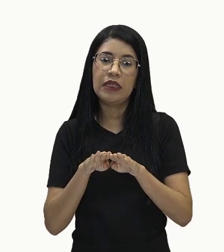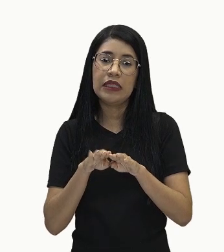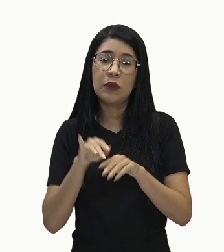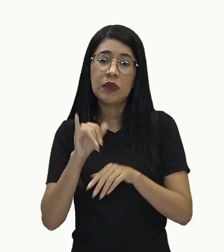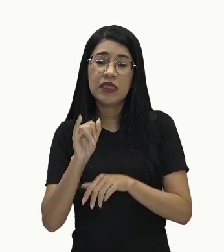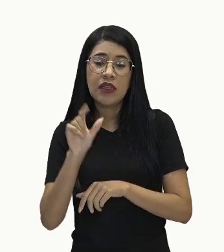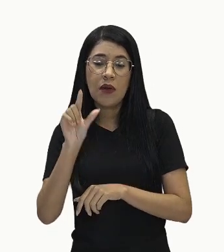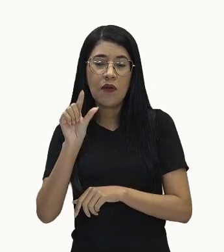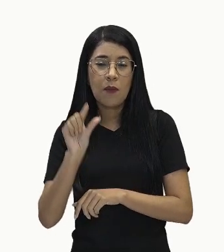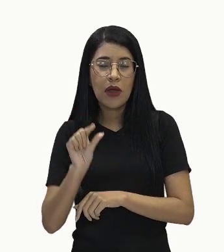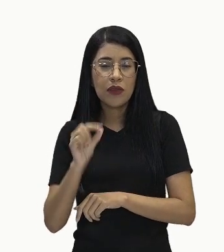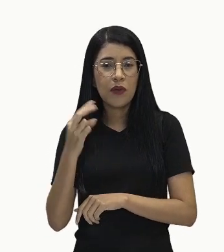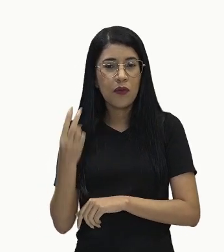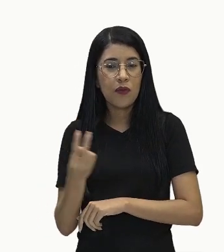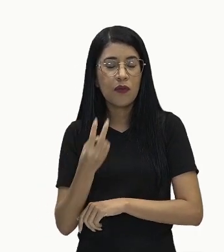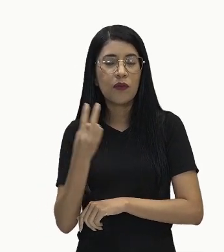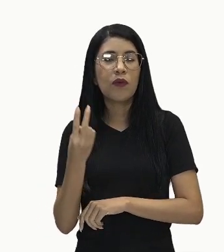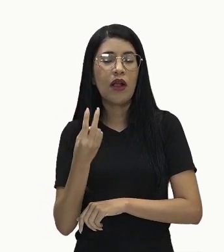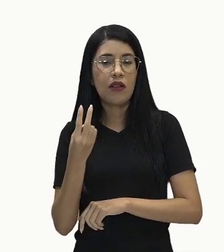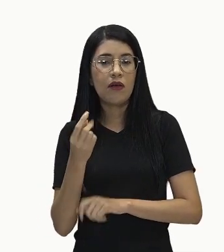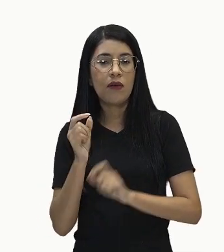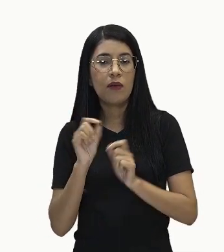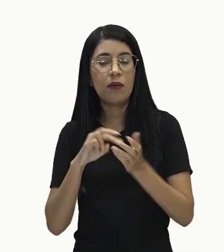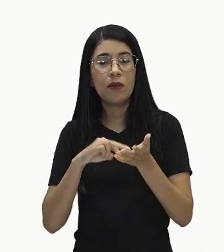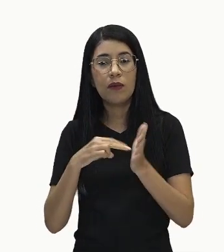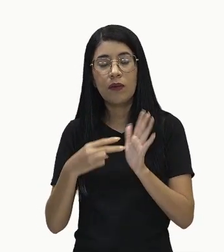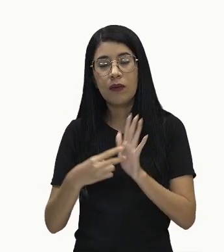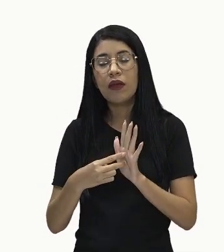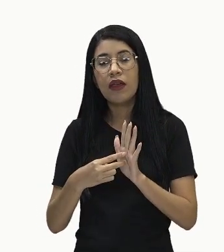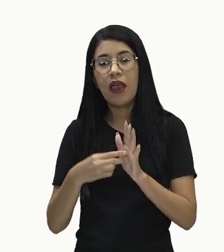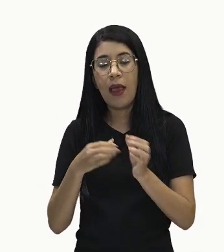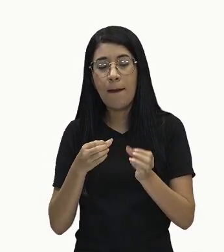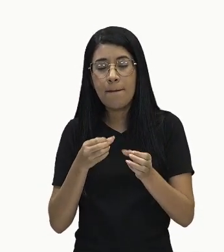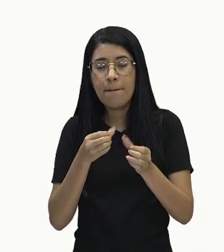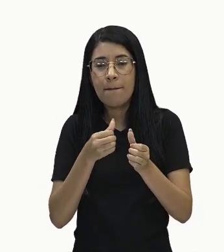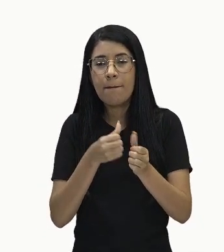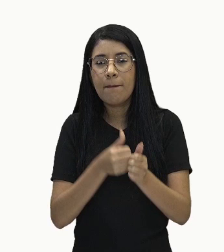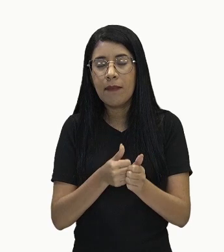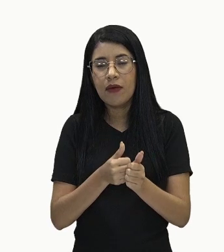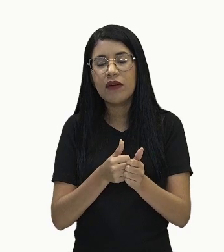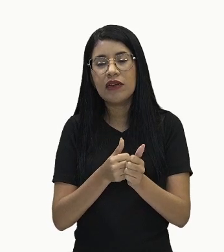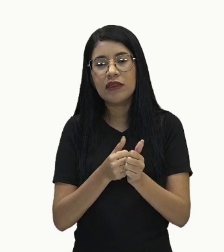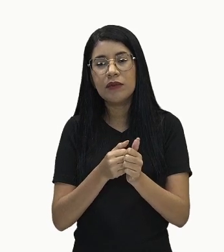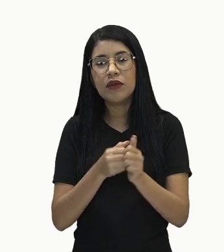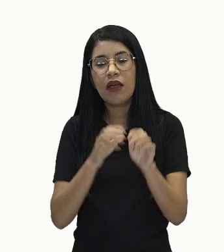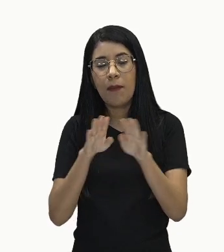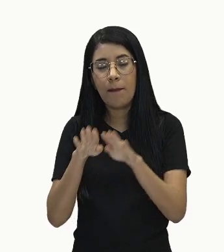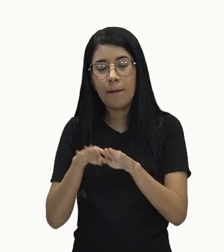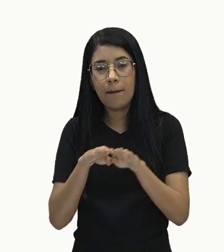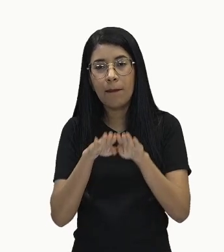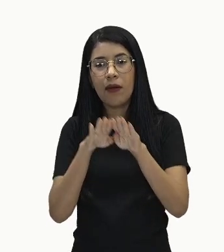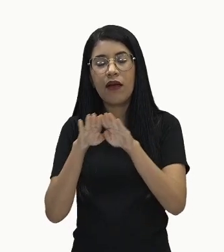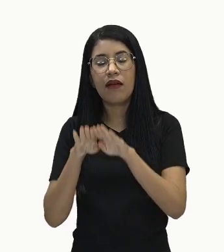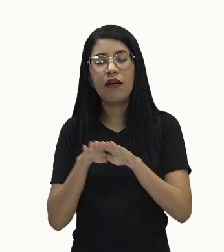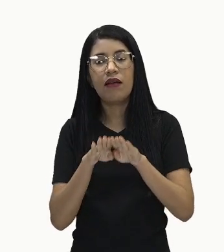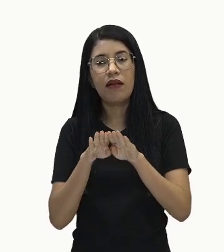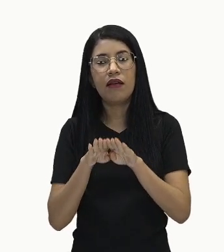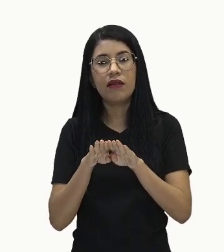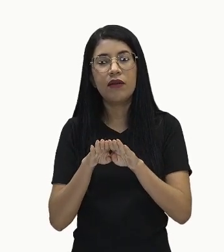tendência que indica regularidade. Então, quanto menor for o desvio